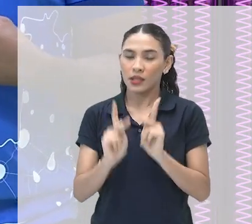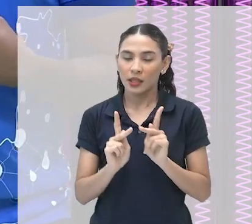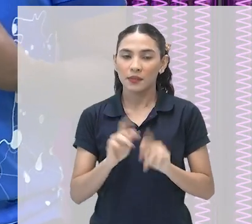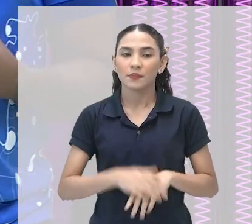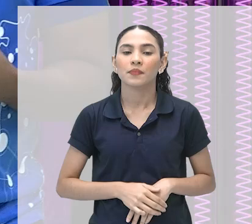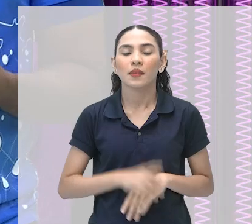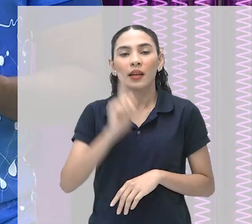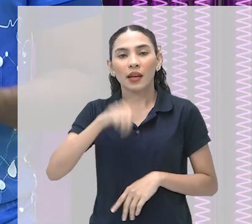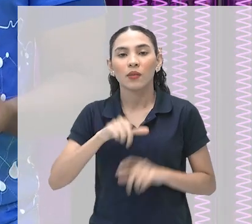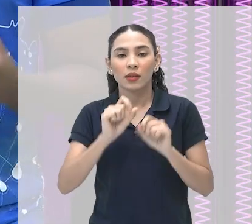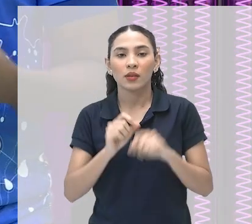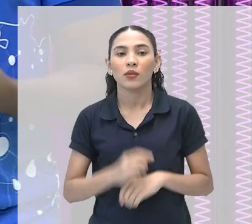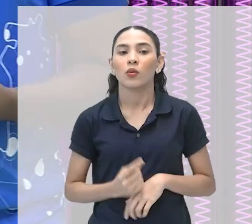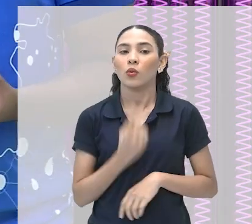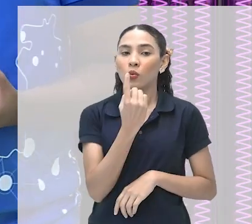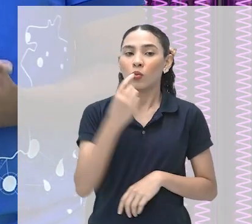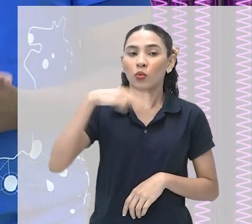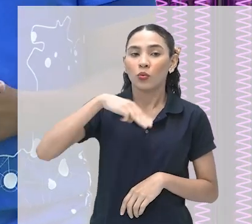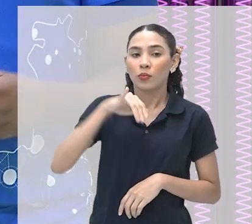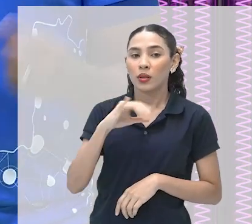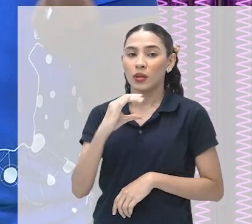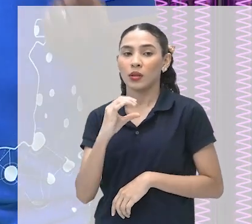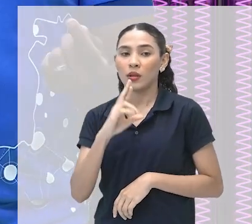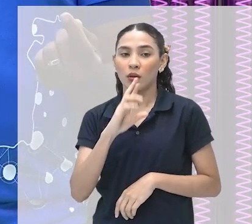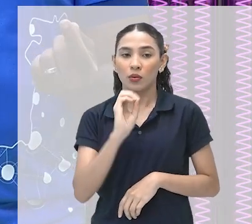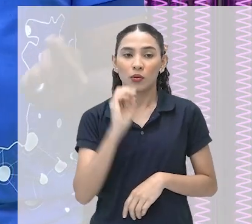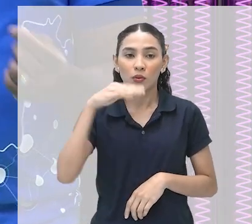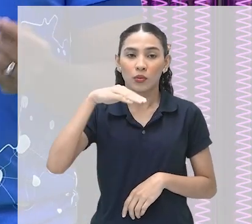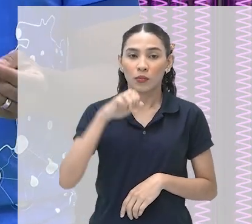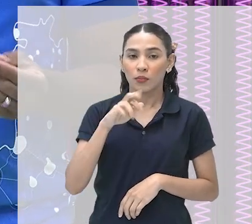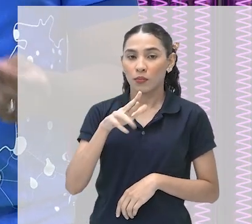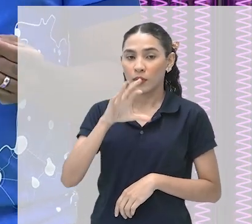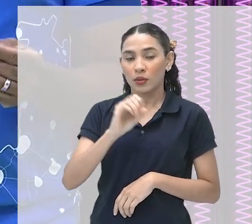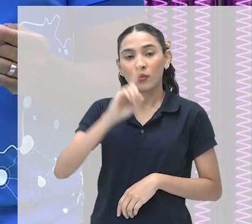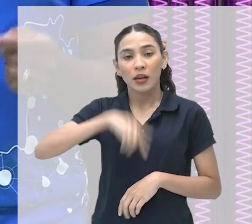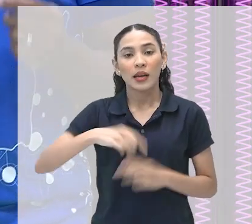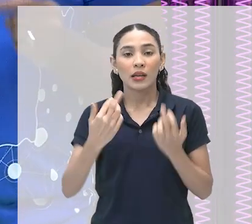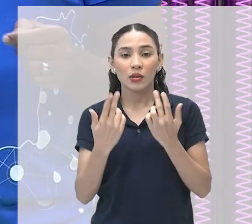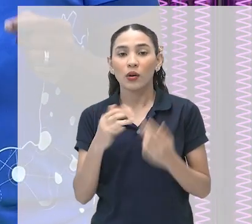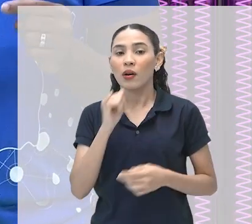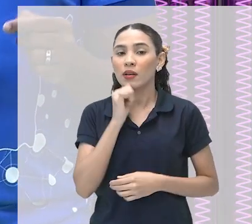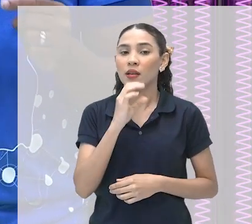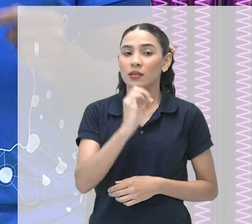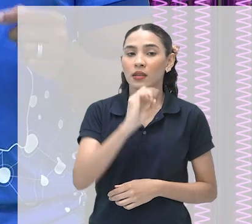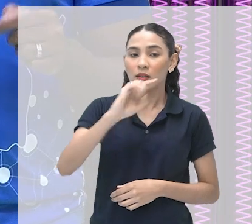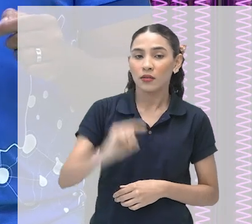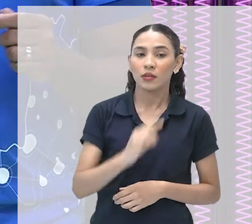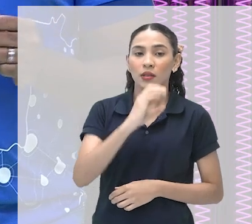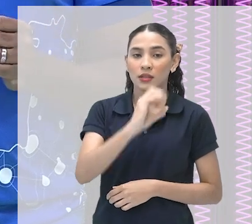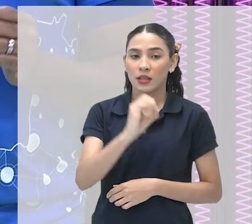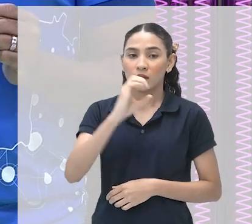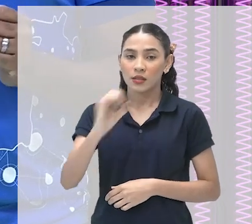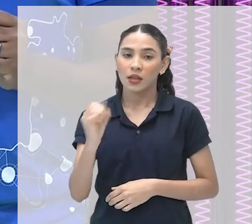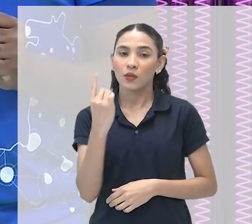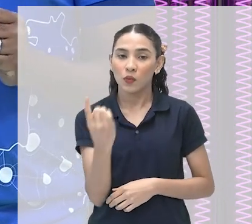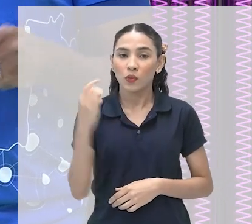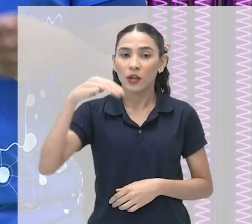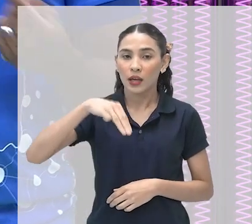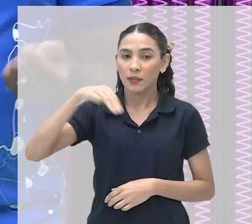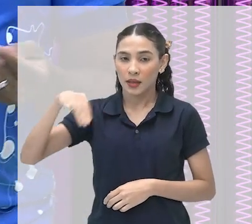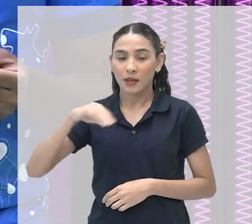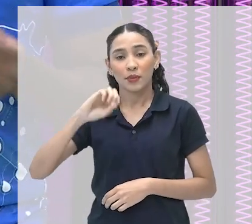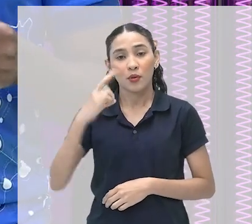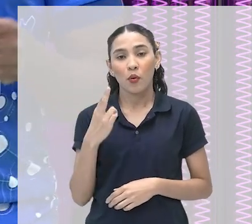partes vai equivaler a um micrômetro. Então, um micrômetro é a mesma coisa que 0,001